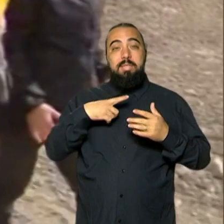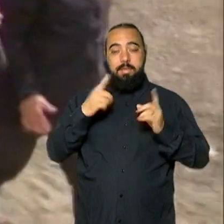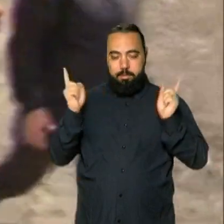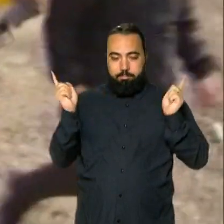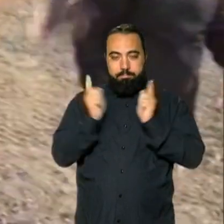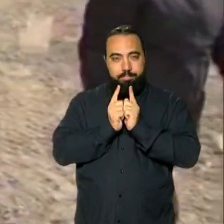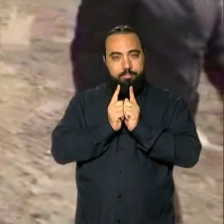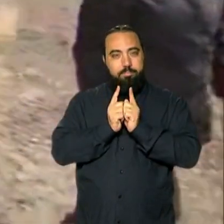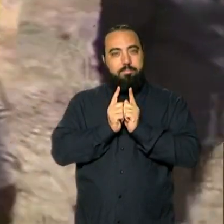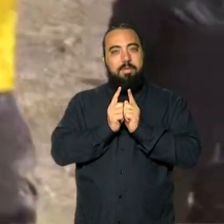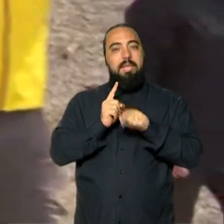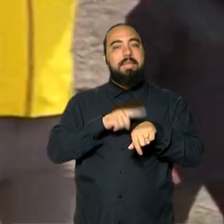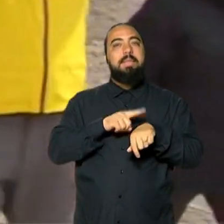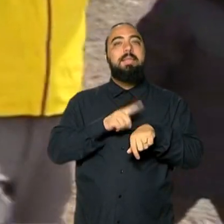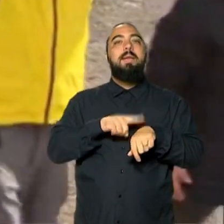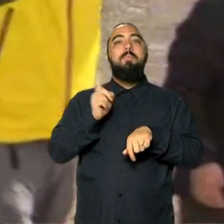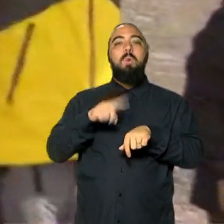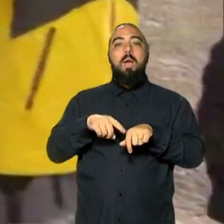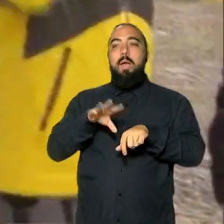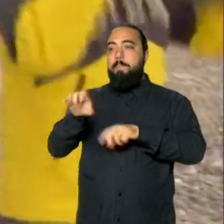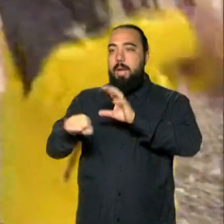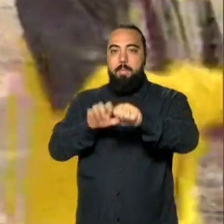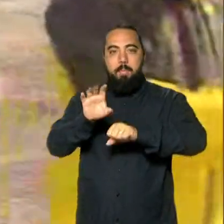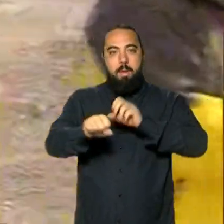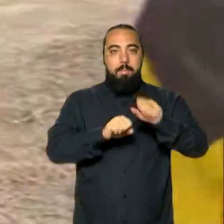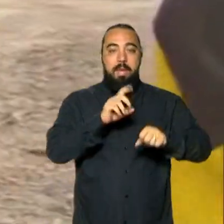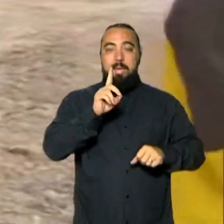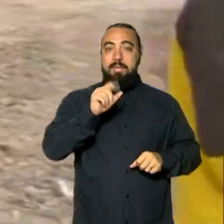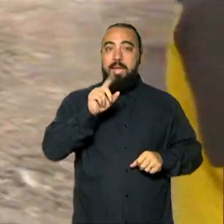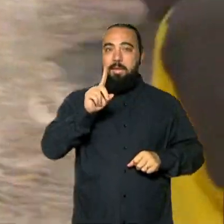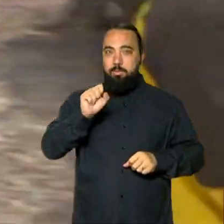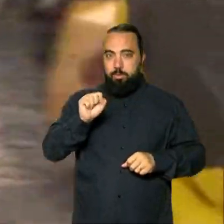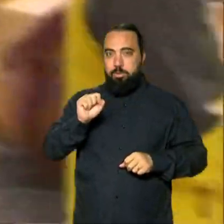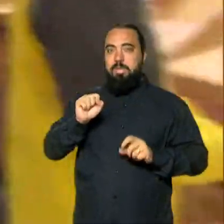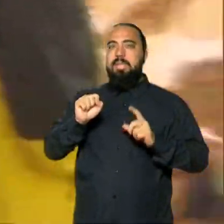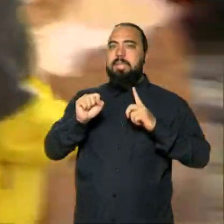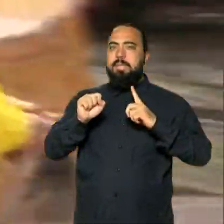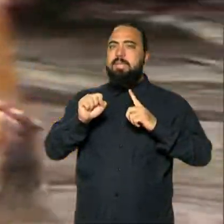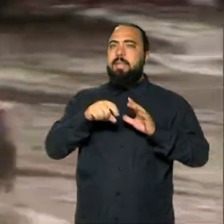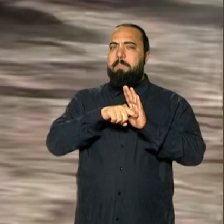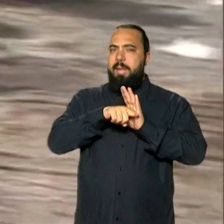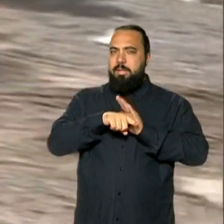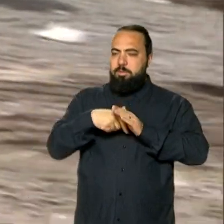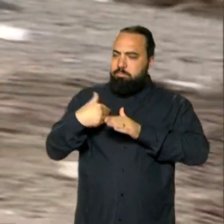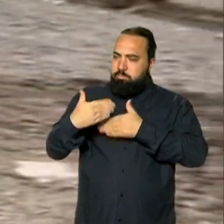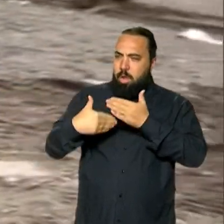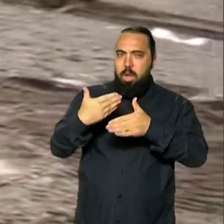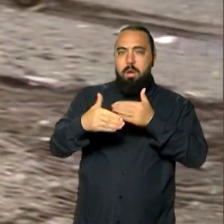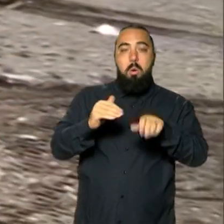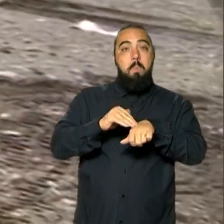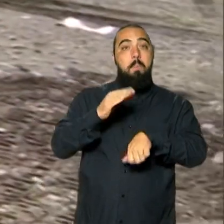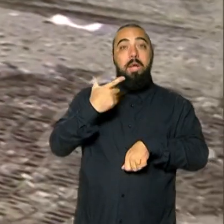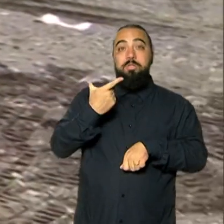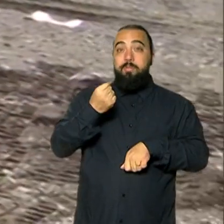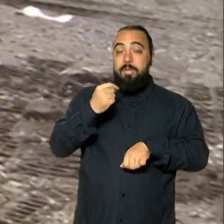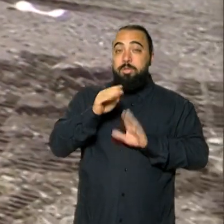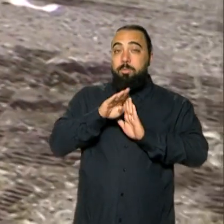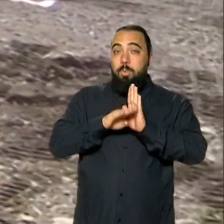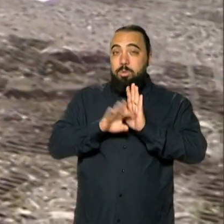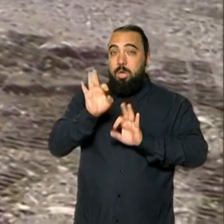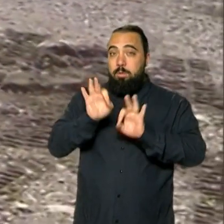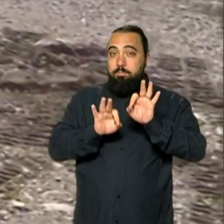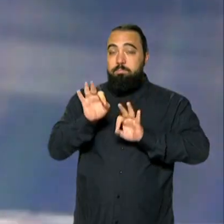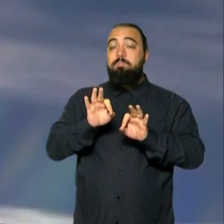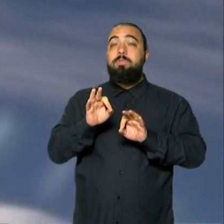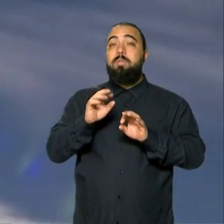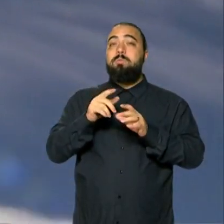curta para coletar os nossos dados, né? Então nós temos aí várias pesquisas em andamento, são mais de 20 projetos de pesquisa diferentes,